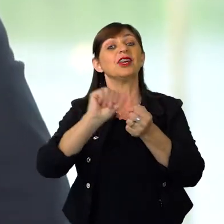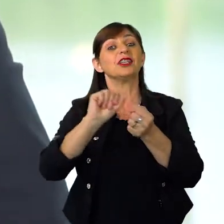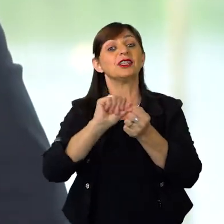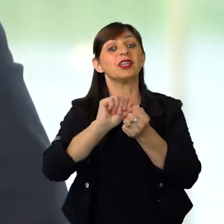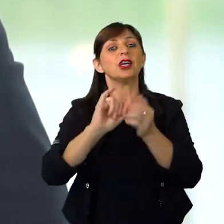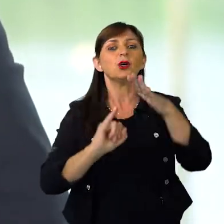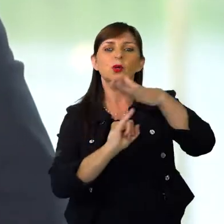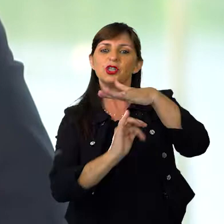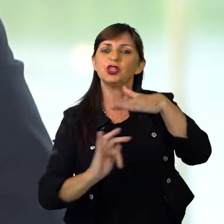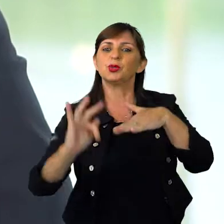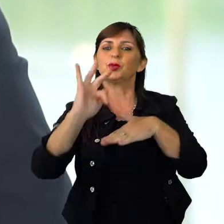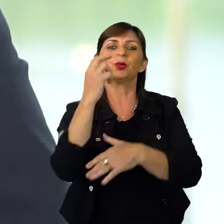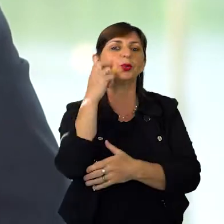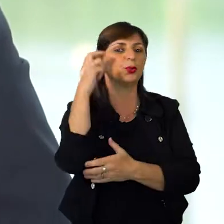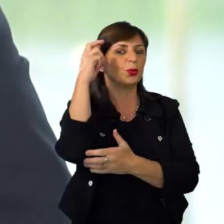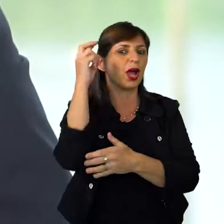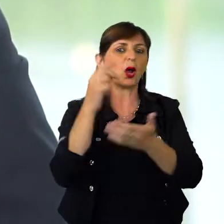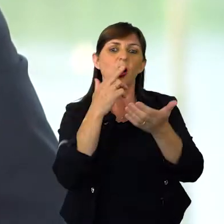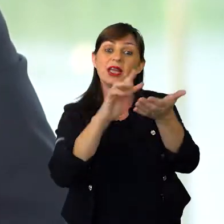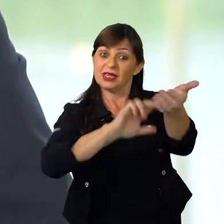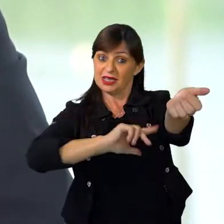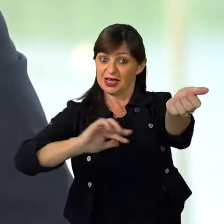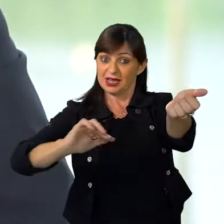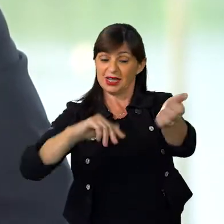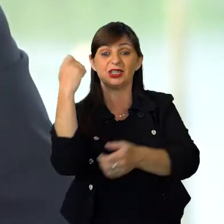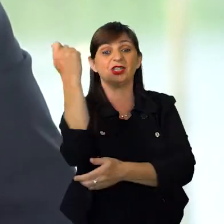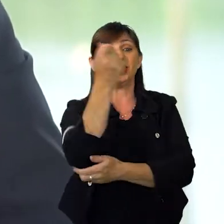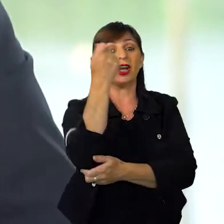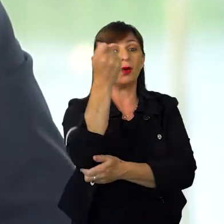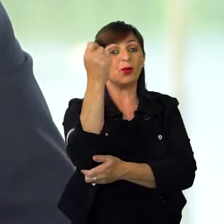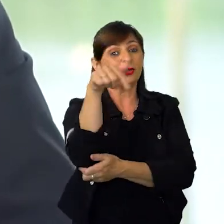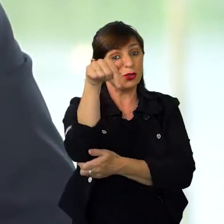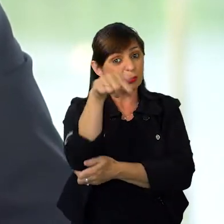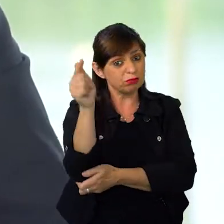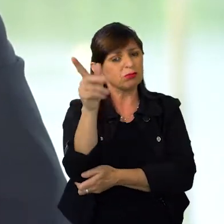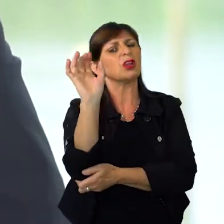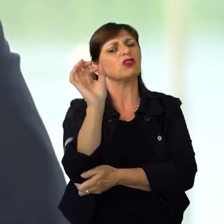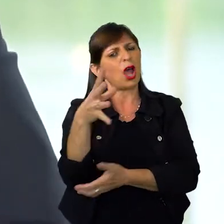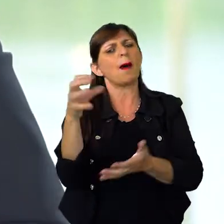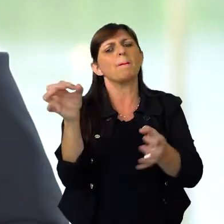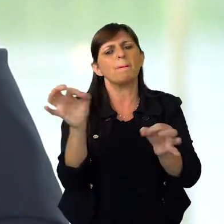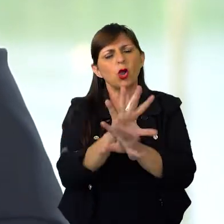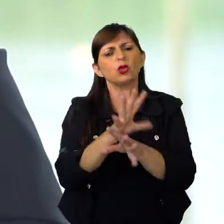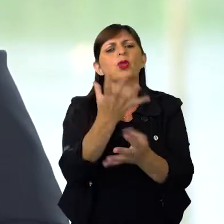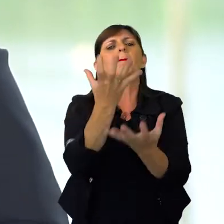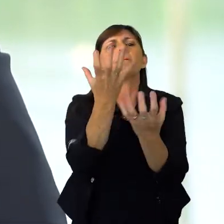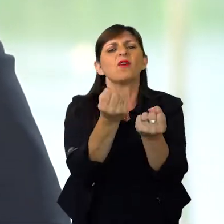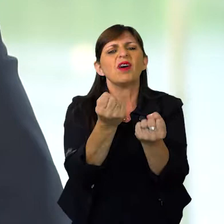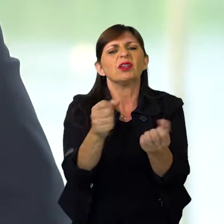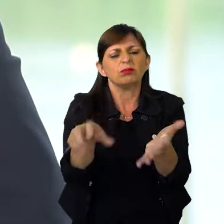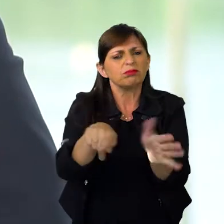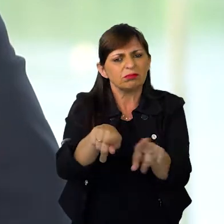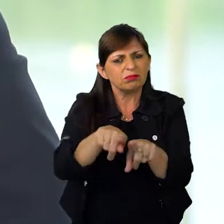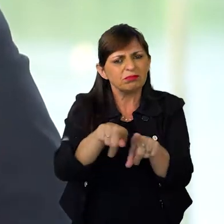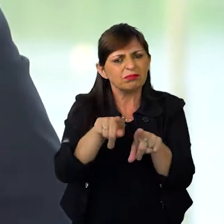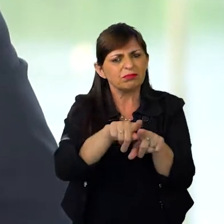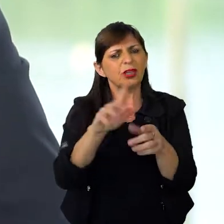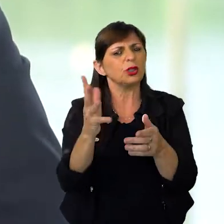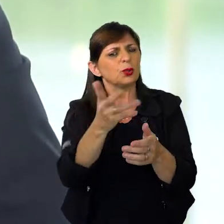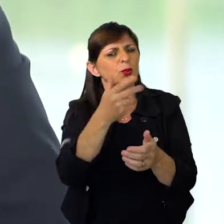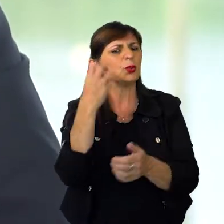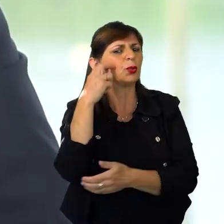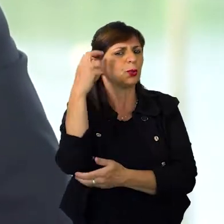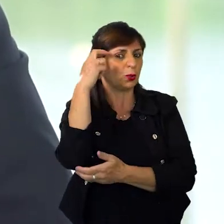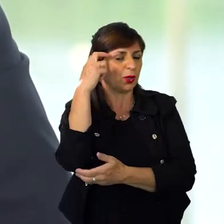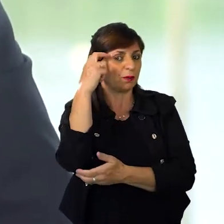é uma realização do Instituto Cultural sangue de gaúcho e teve seu mérito cultural é examinado e aprovado pelo conselho estadual